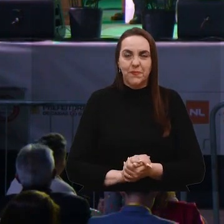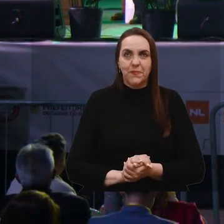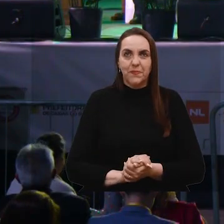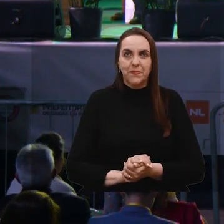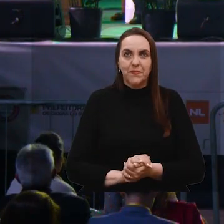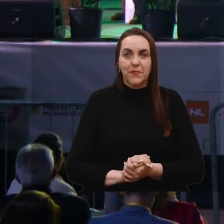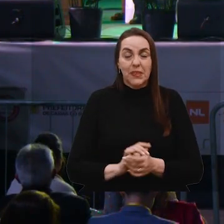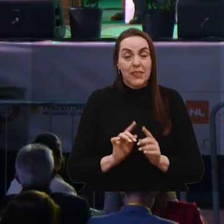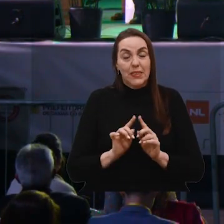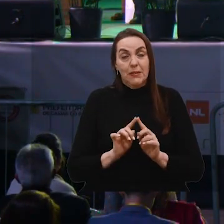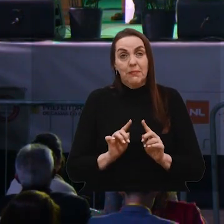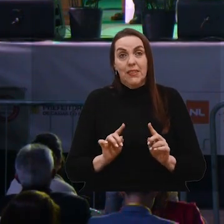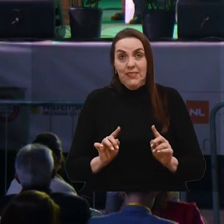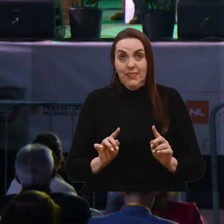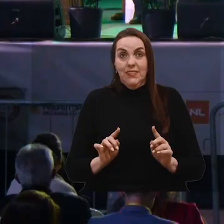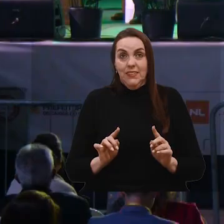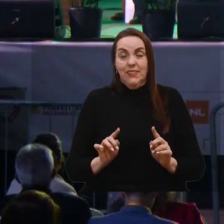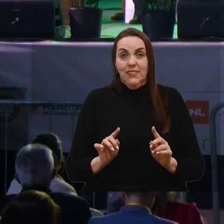alongar,